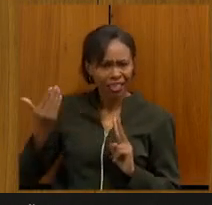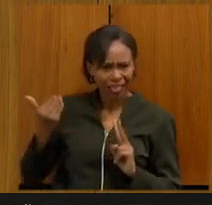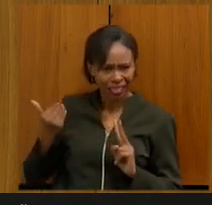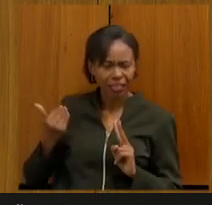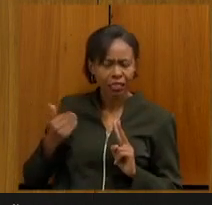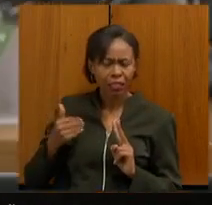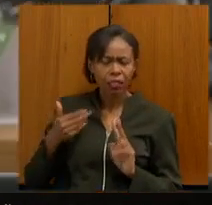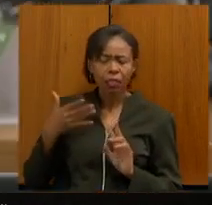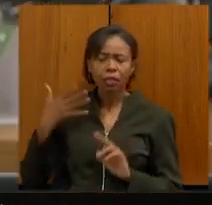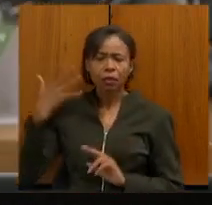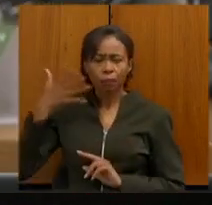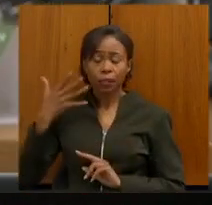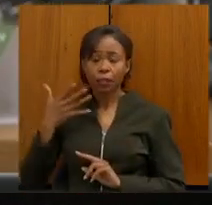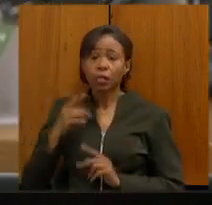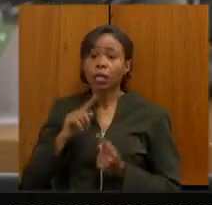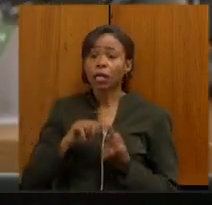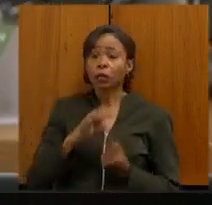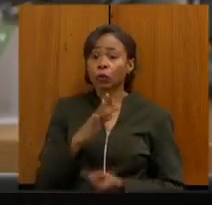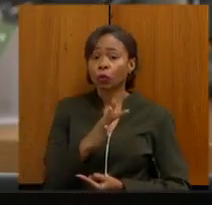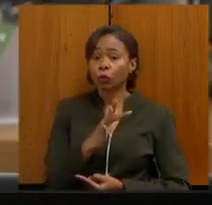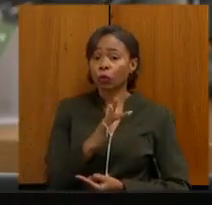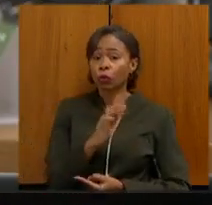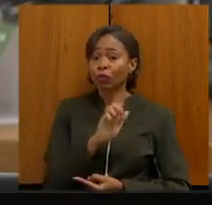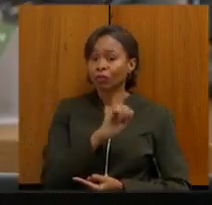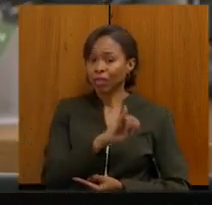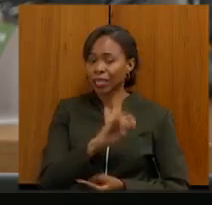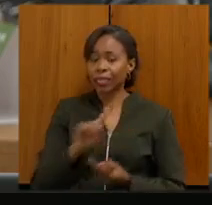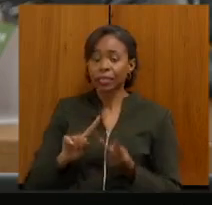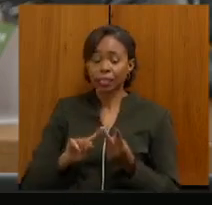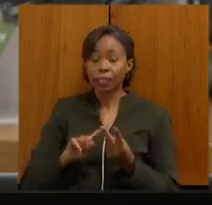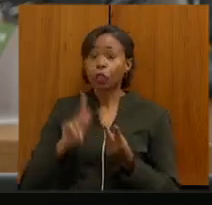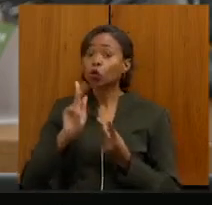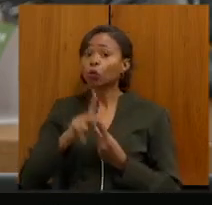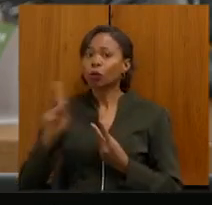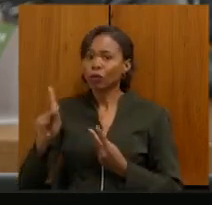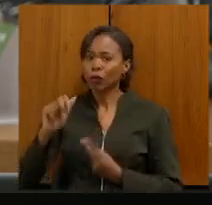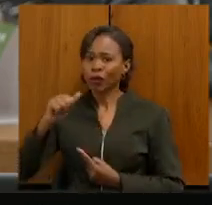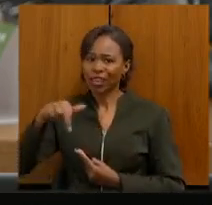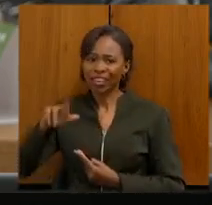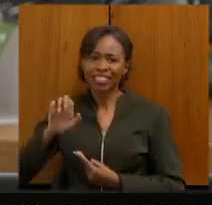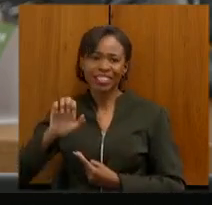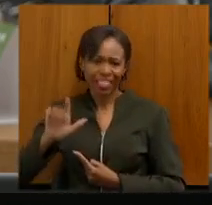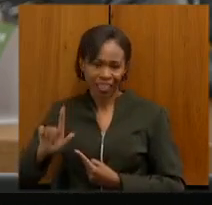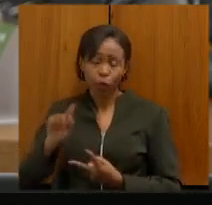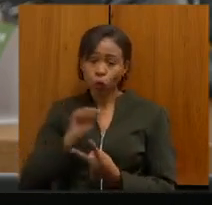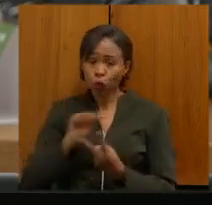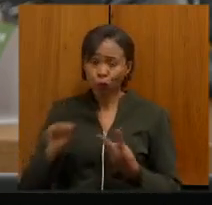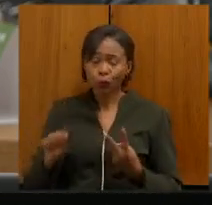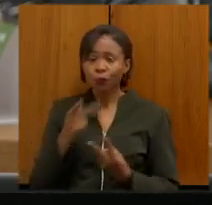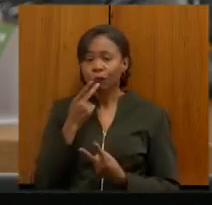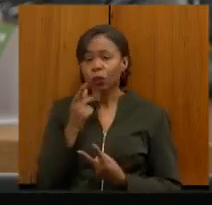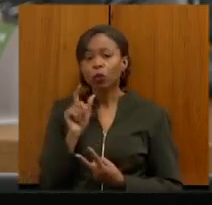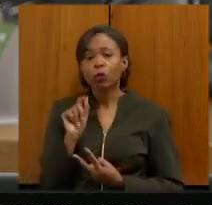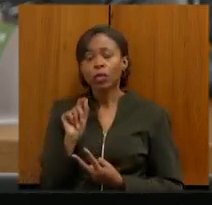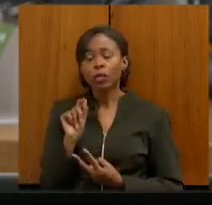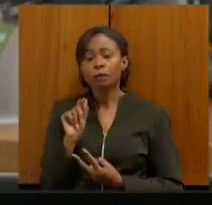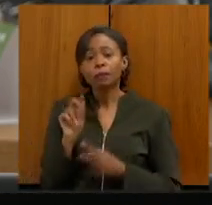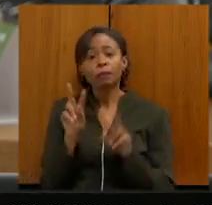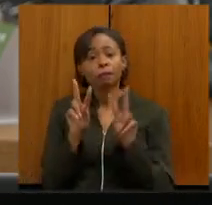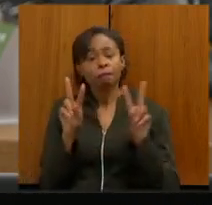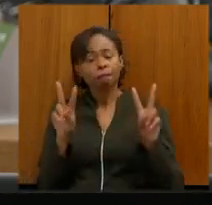razão do próprio tempo que é do Frei gilvander Rio do professor André que é justamente essa ideia de